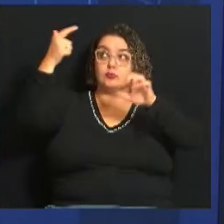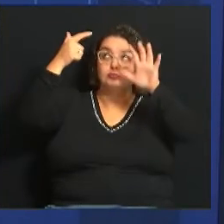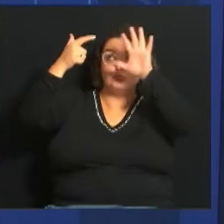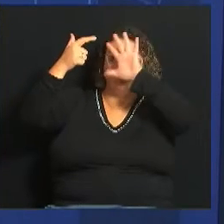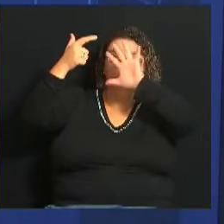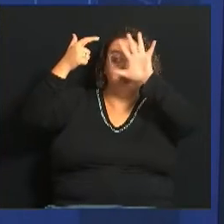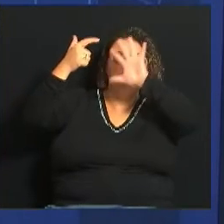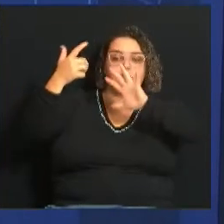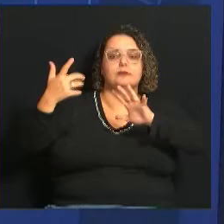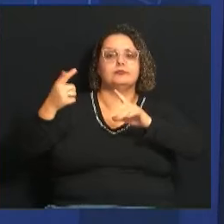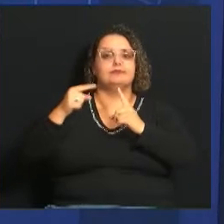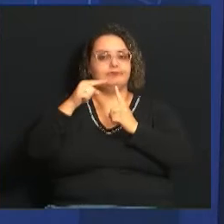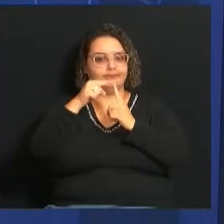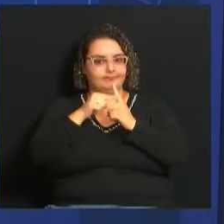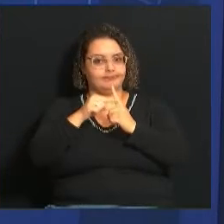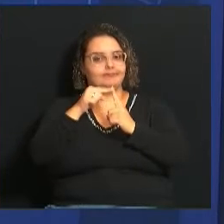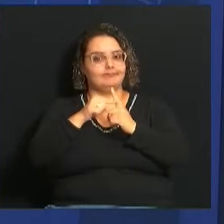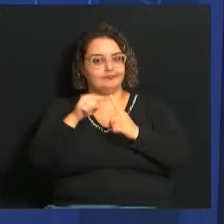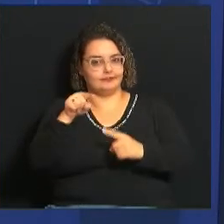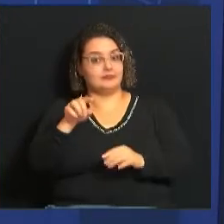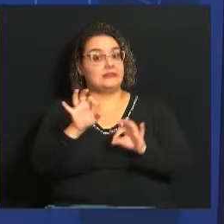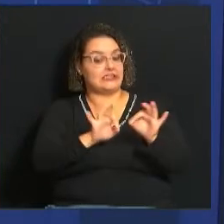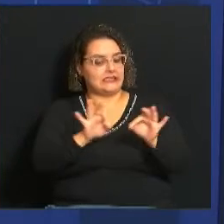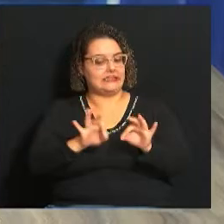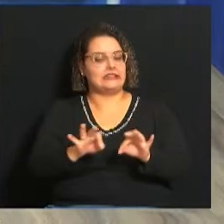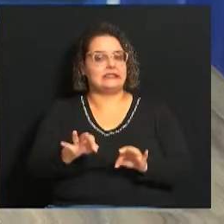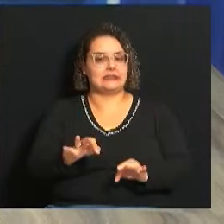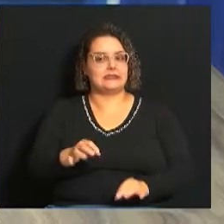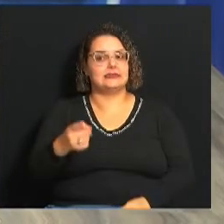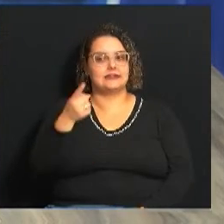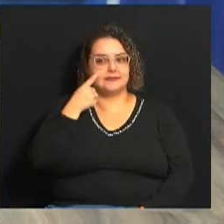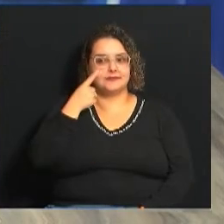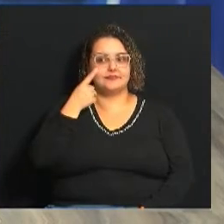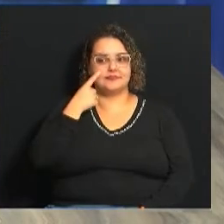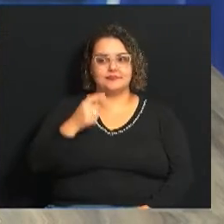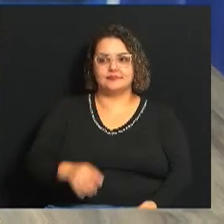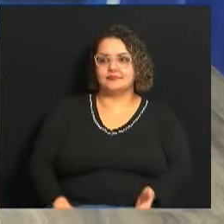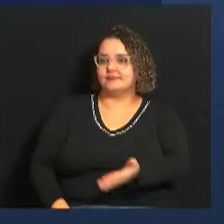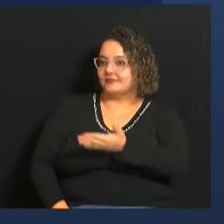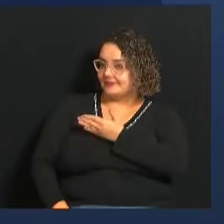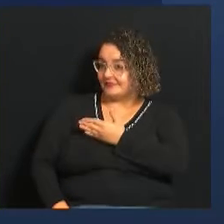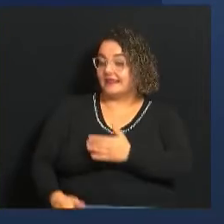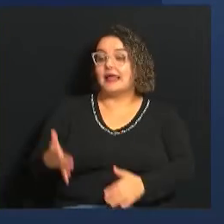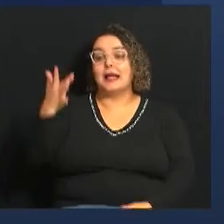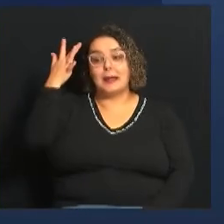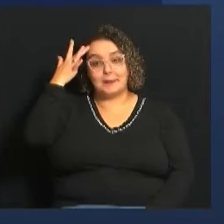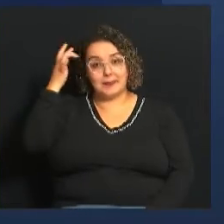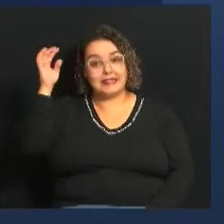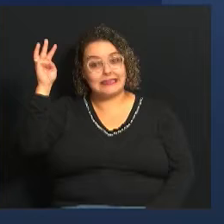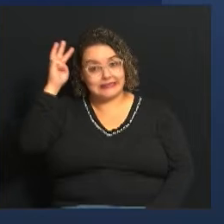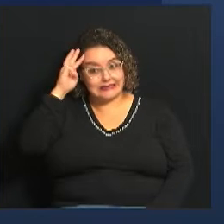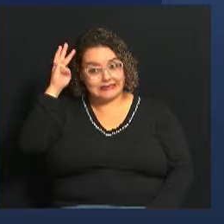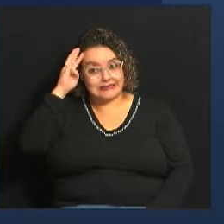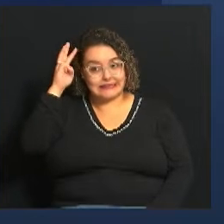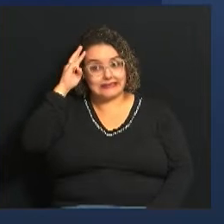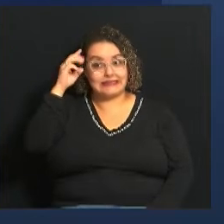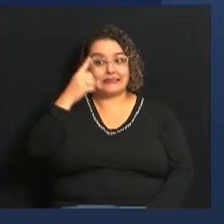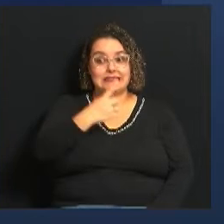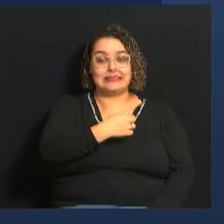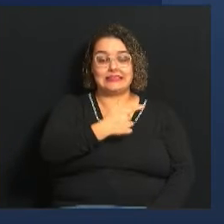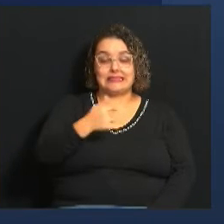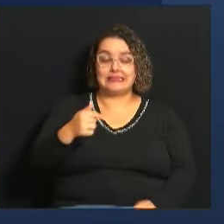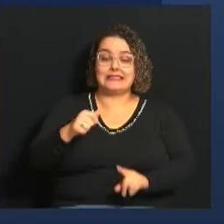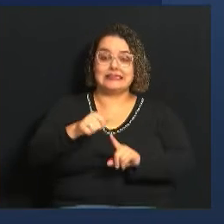Sobre as temperaturas, para você já se preparar, olha só, elas já estão aqui na minha tela, então amanhã, terça-feira, 17 de maio, olha